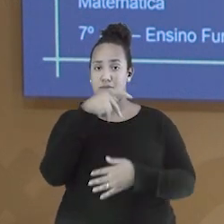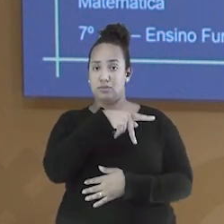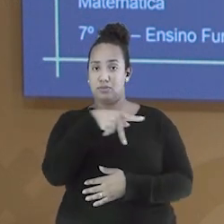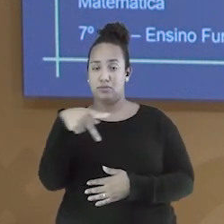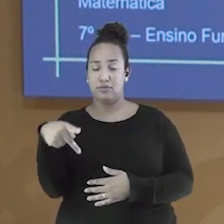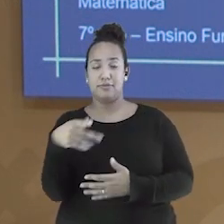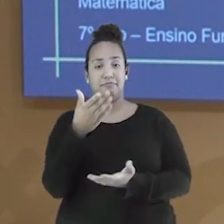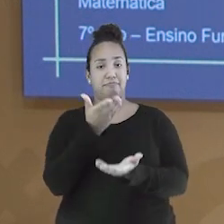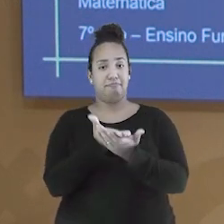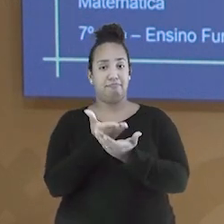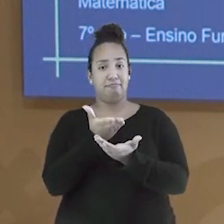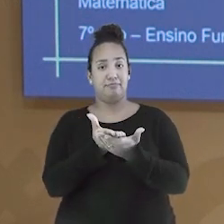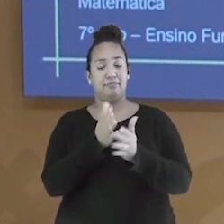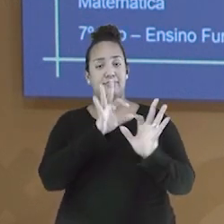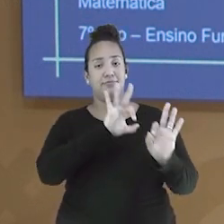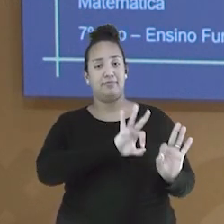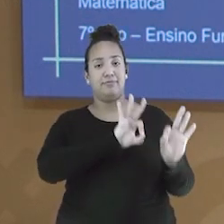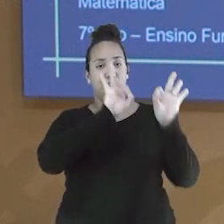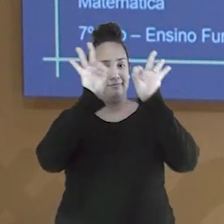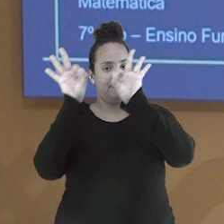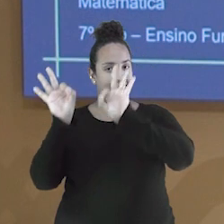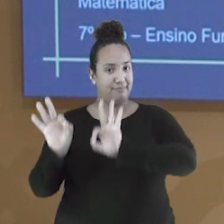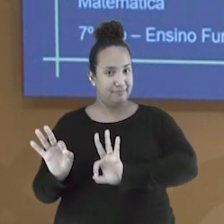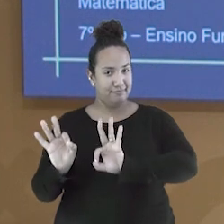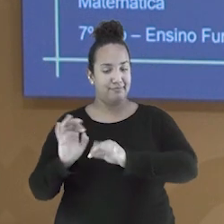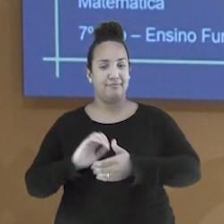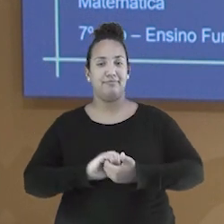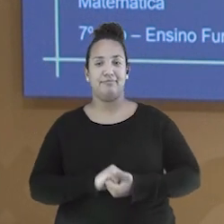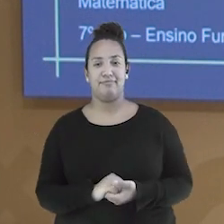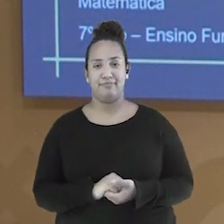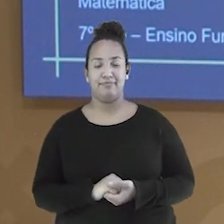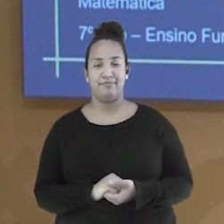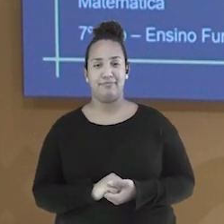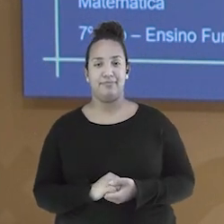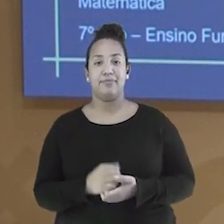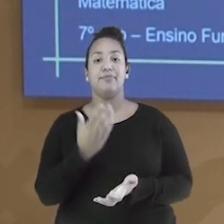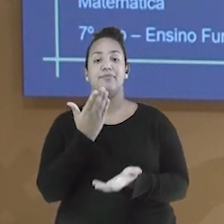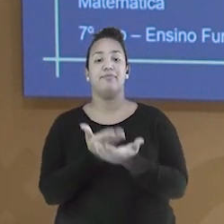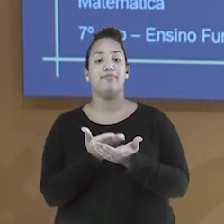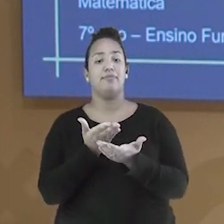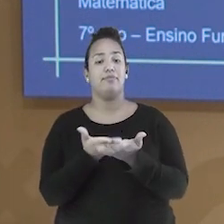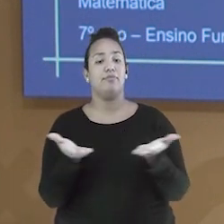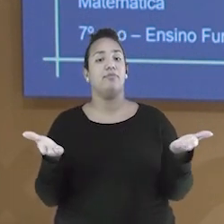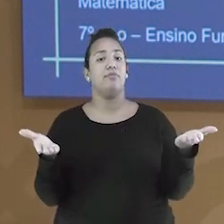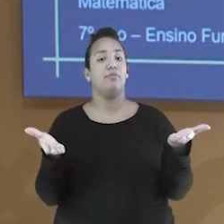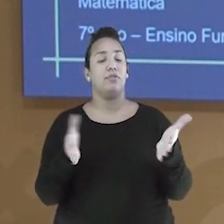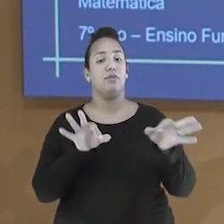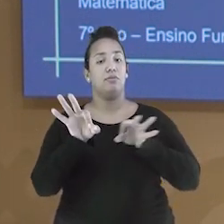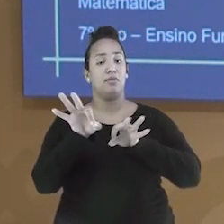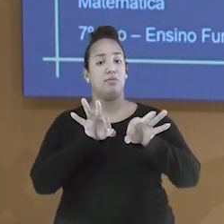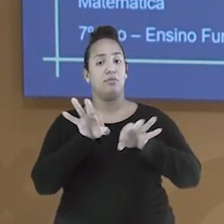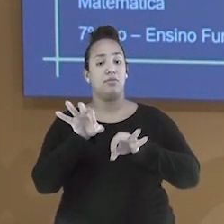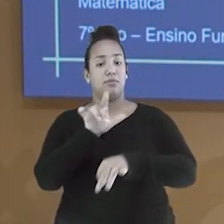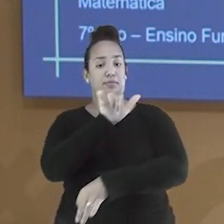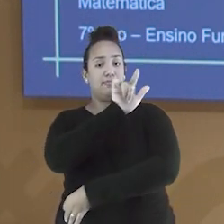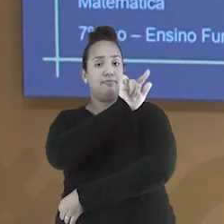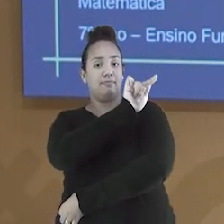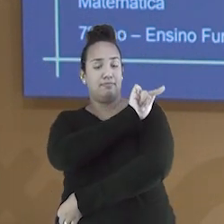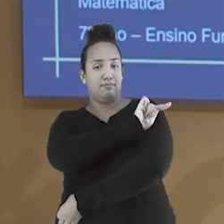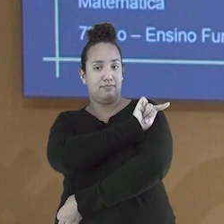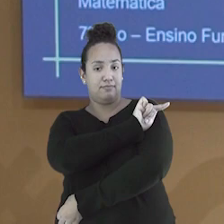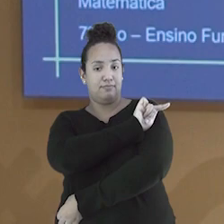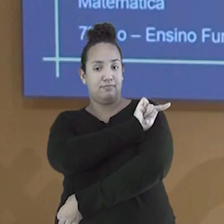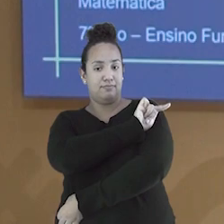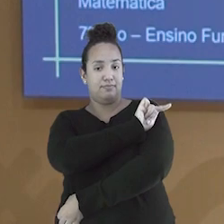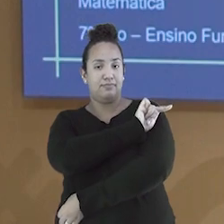aos professores e às professoras que estiverem nos acompanhando. Essa aula foi planejada para o 7º ano do